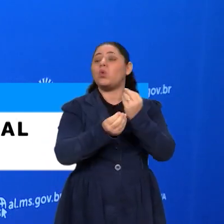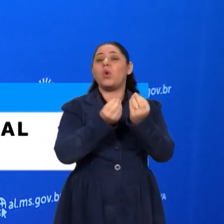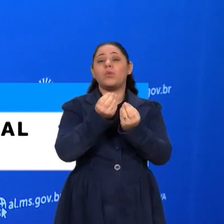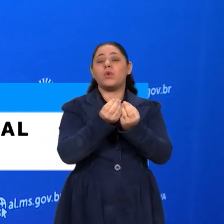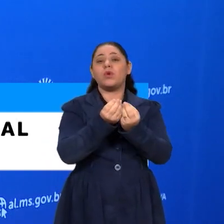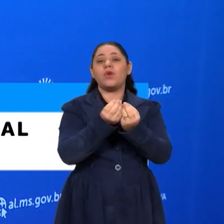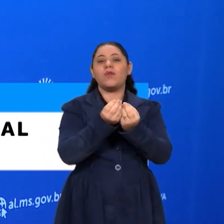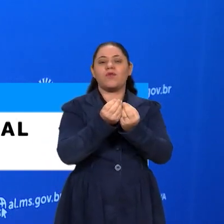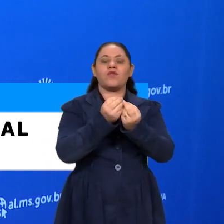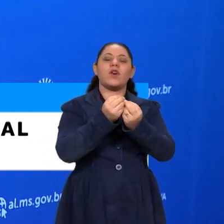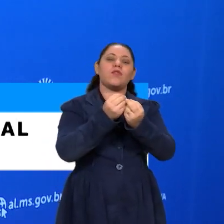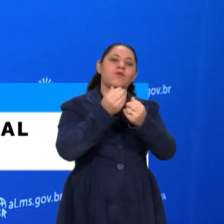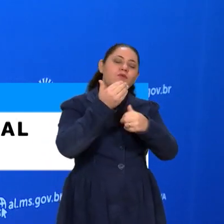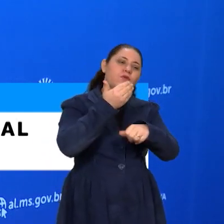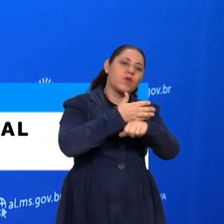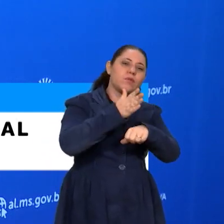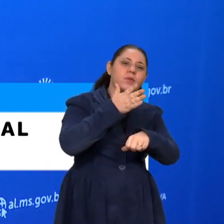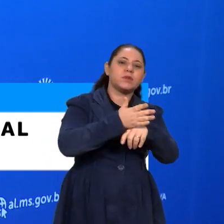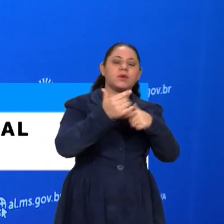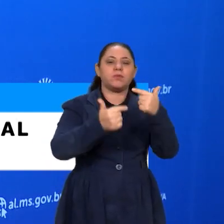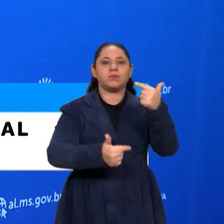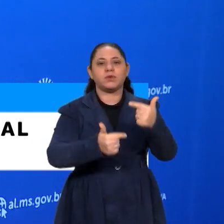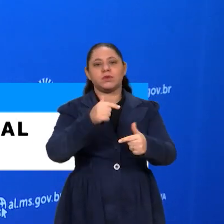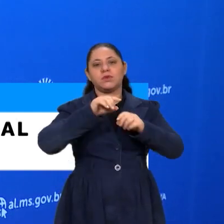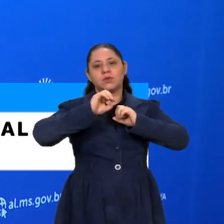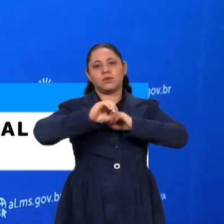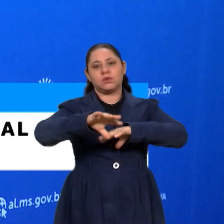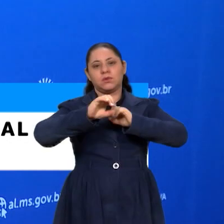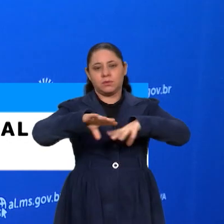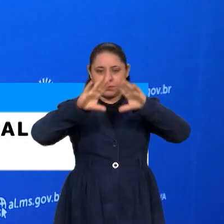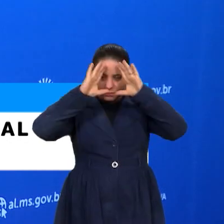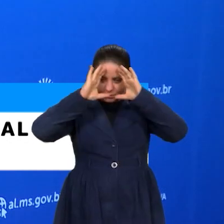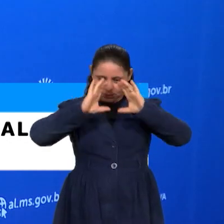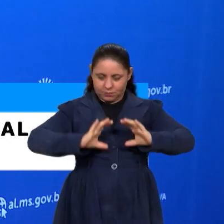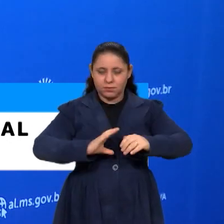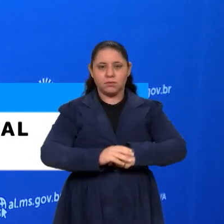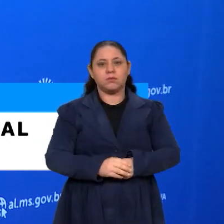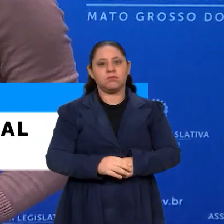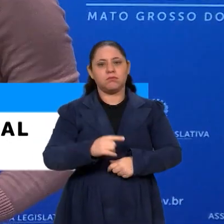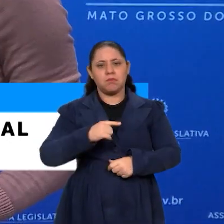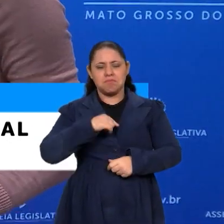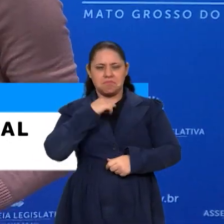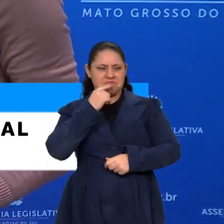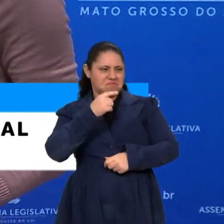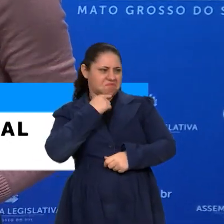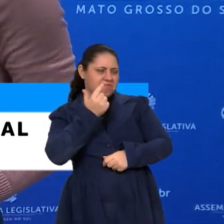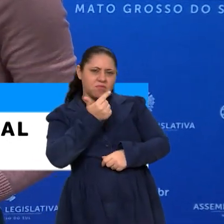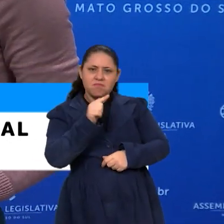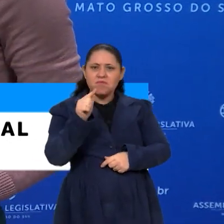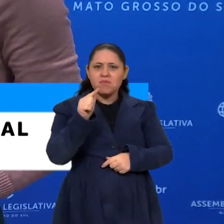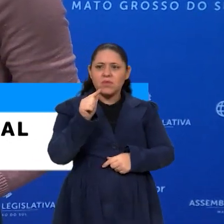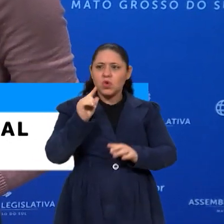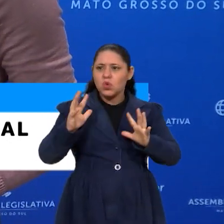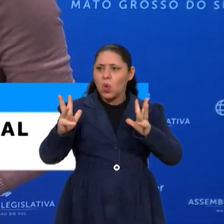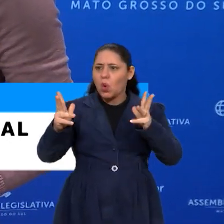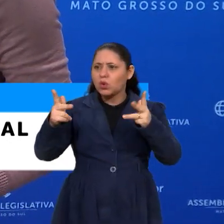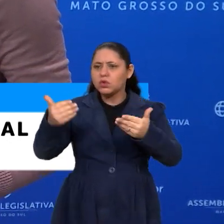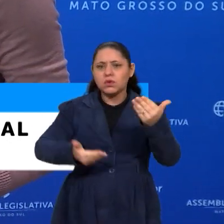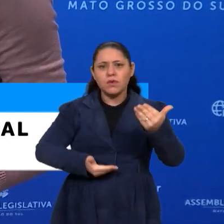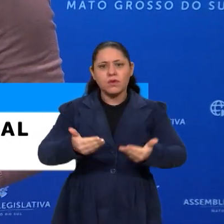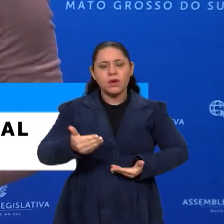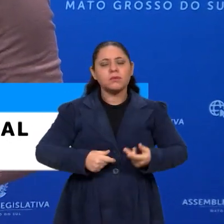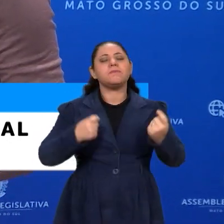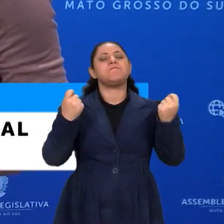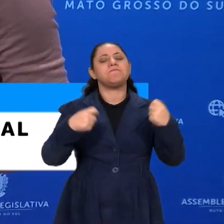sociedade através da formação política e de educação para a cidadania. Eu não tenho dúvida que todo